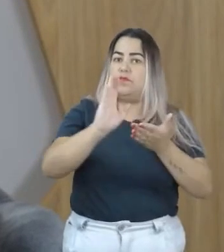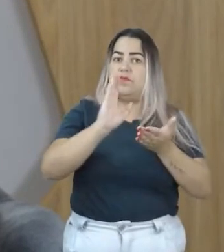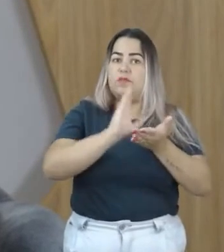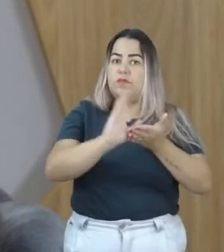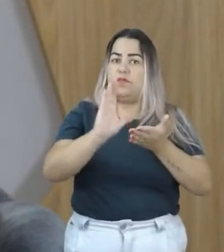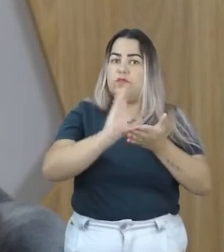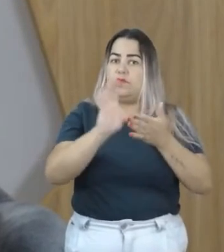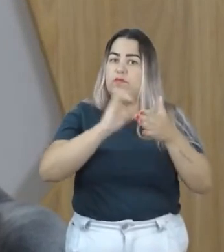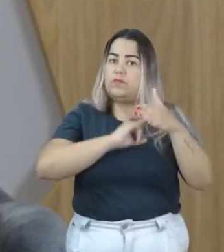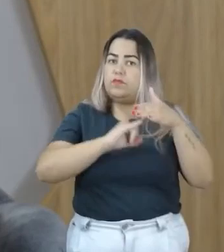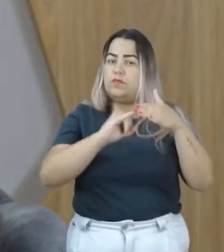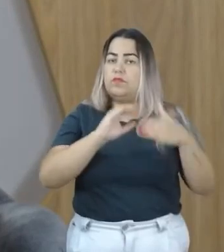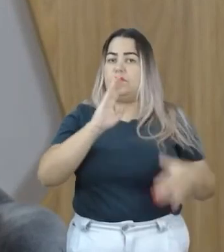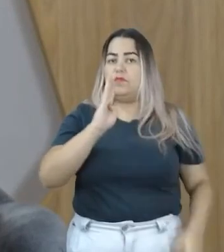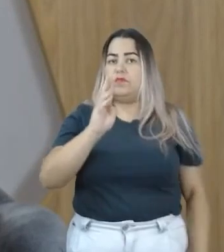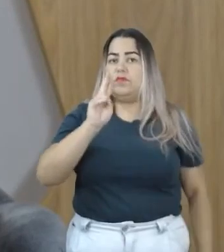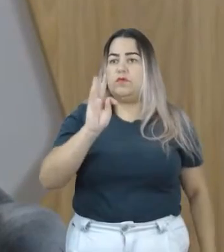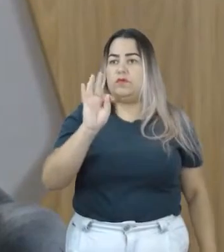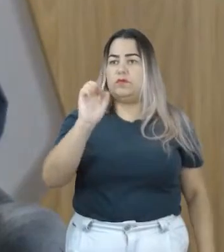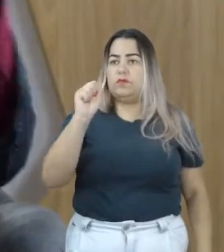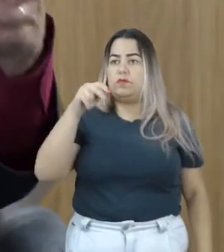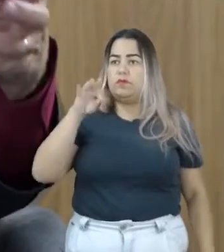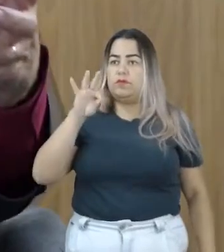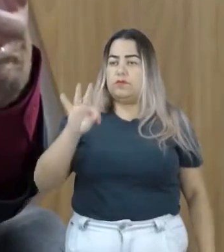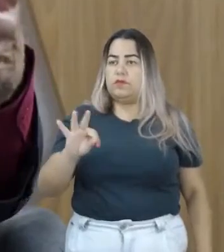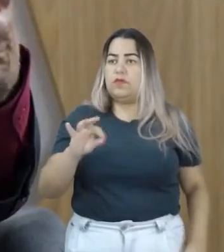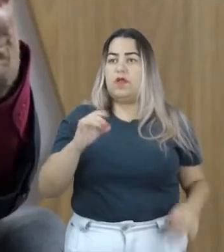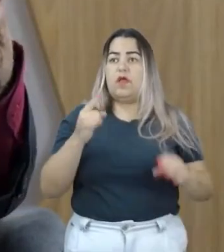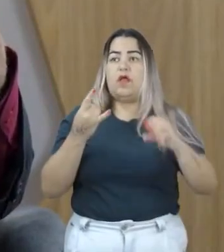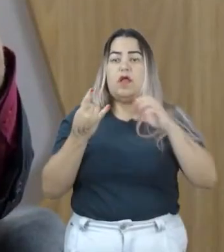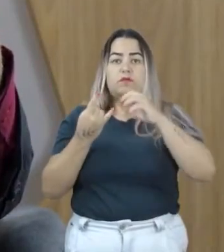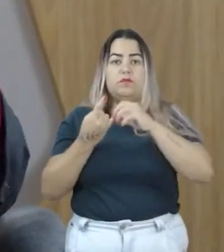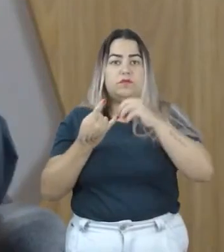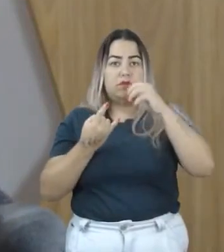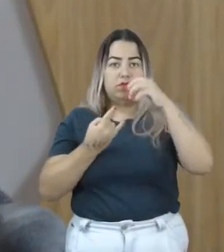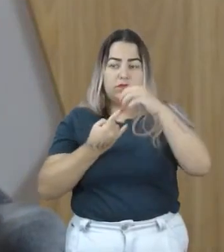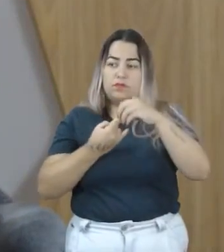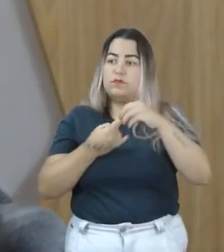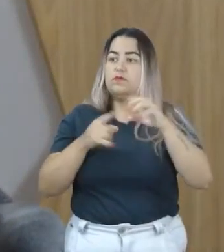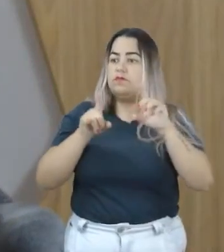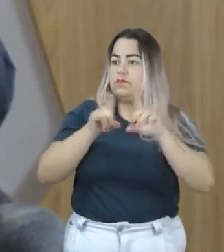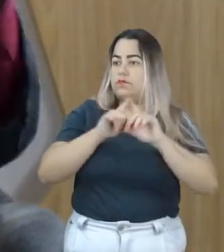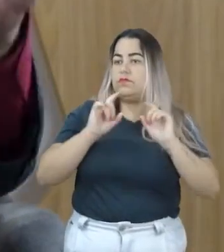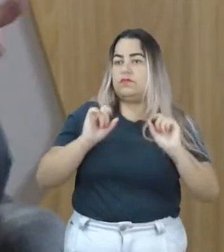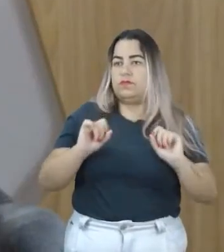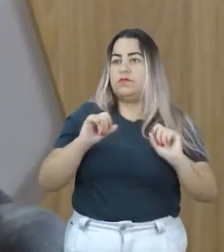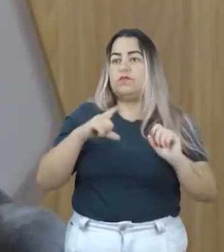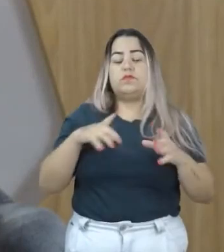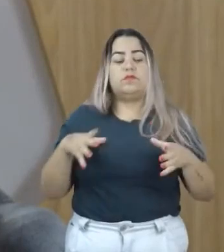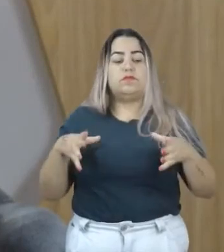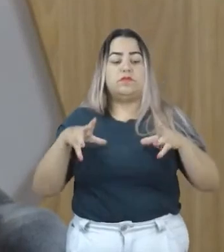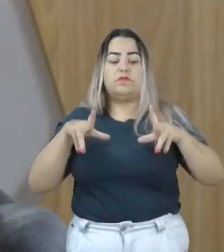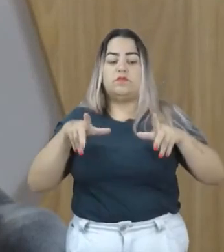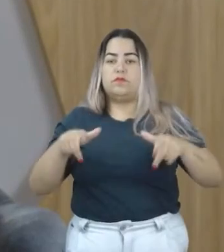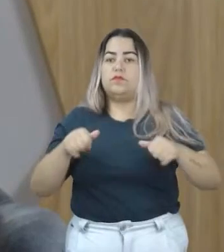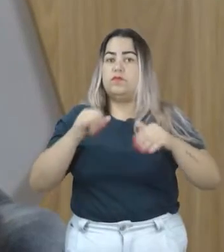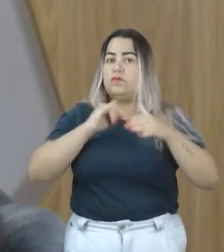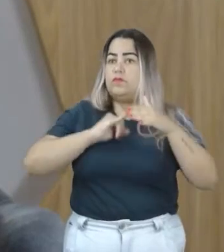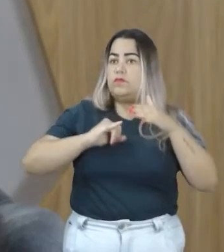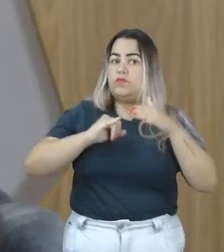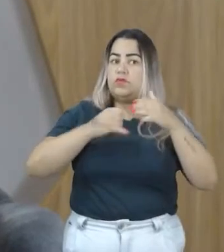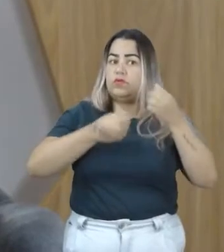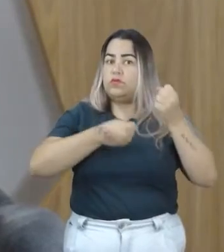Butantan, investiu na Fiocruz para montar um parque de produção de vacinas. Foi esse conjunto de indústria de